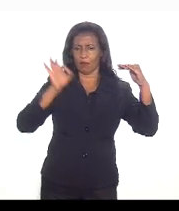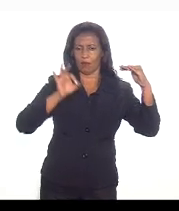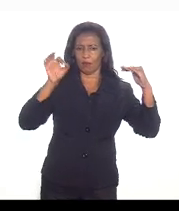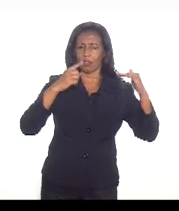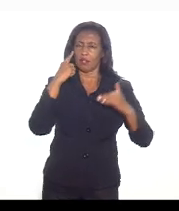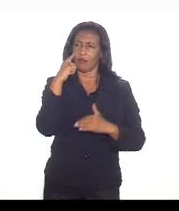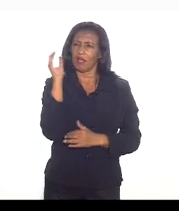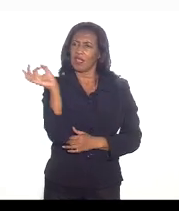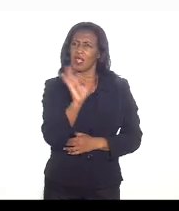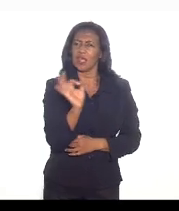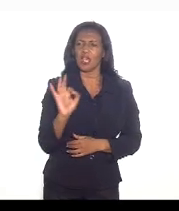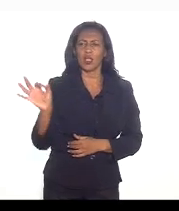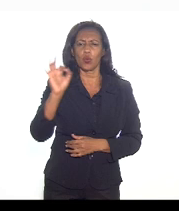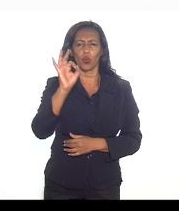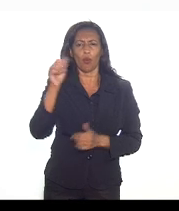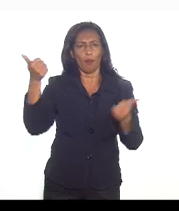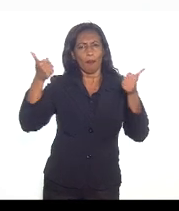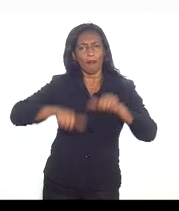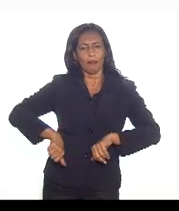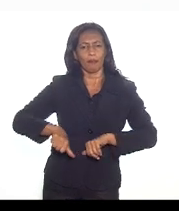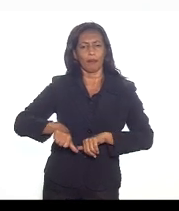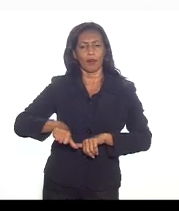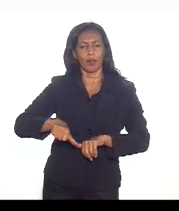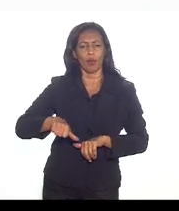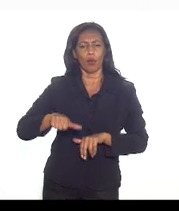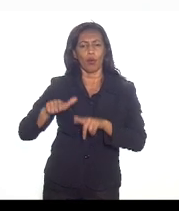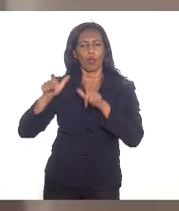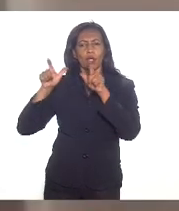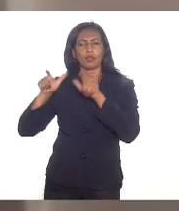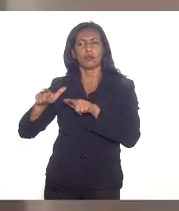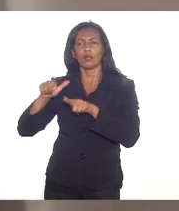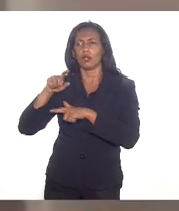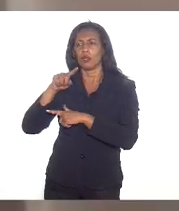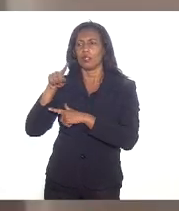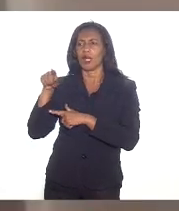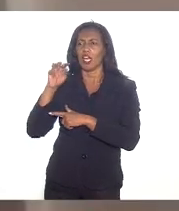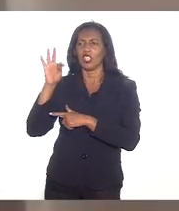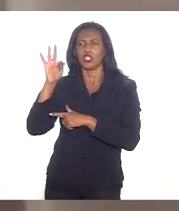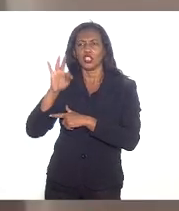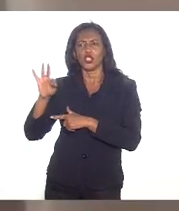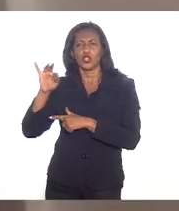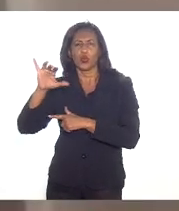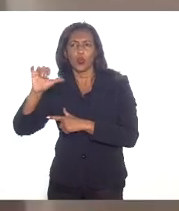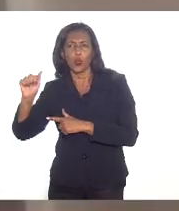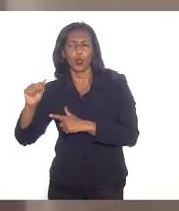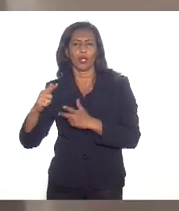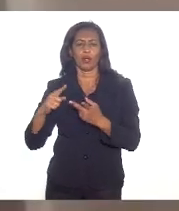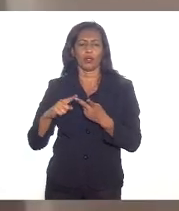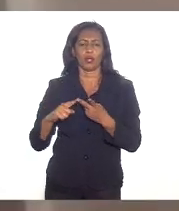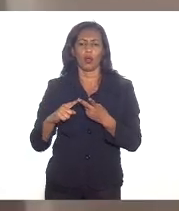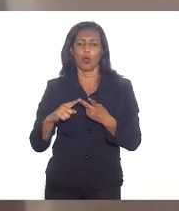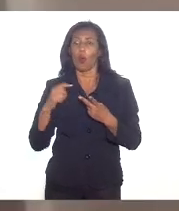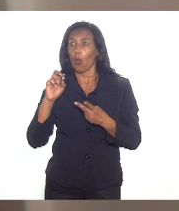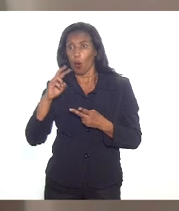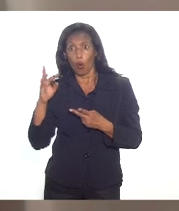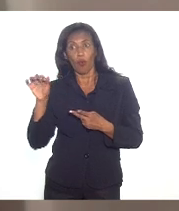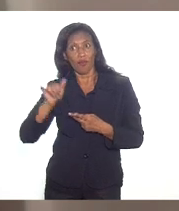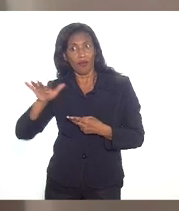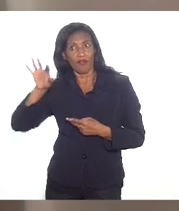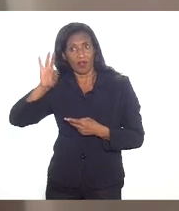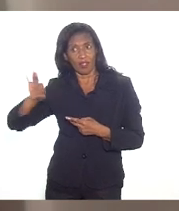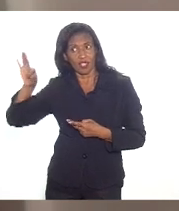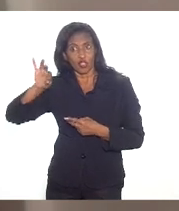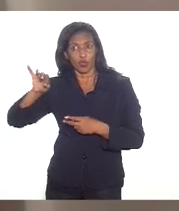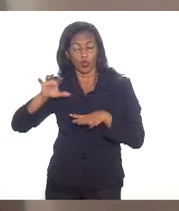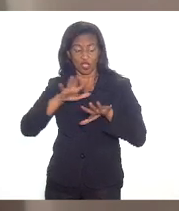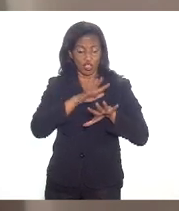dos piores IDS estão na Zona Sul, na Grande Tijuca, mesmo na favela das regiões. Na verdade, estão nas áreas,